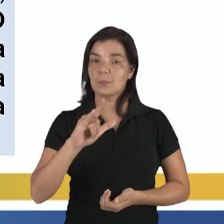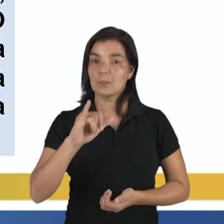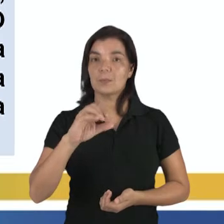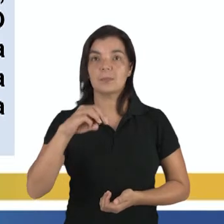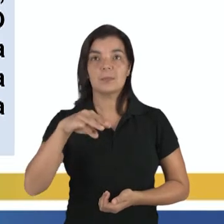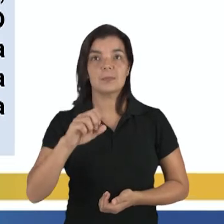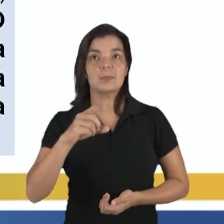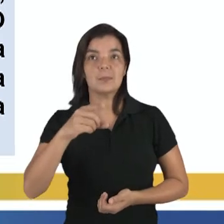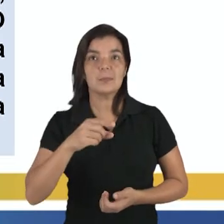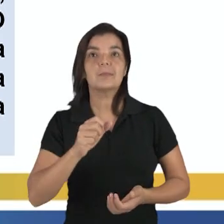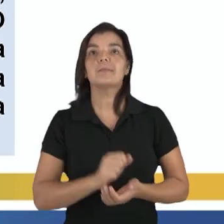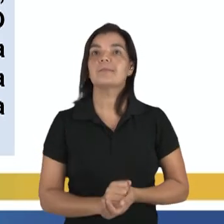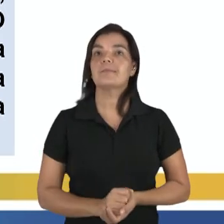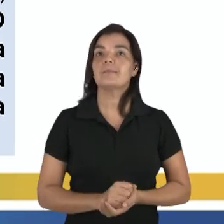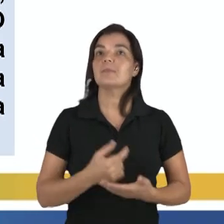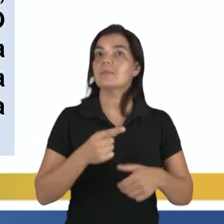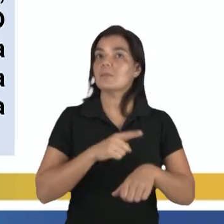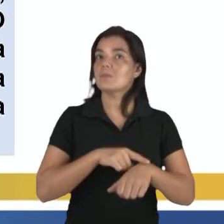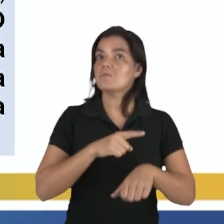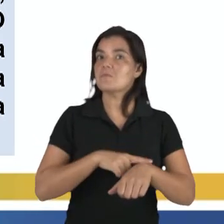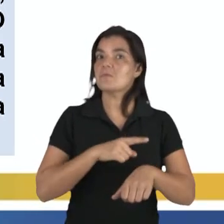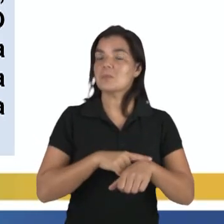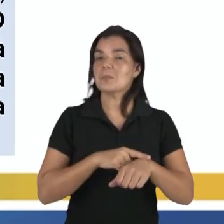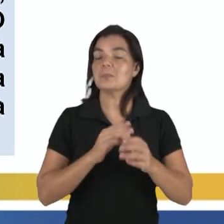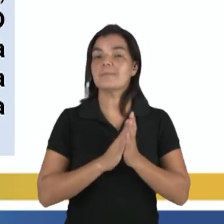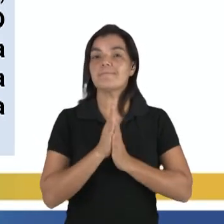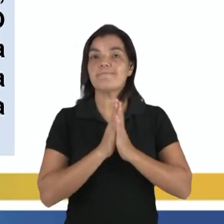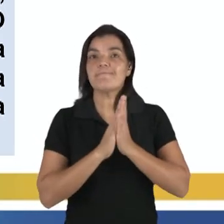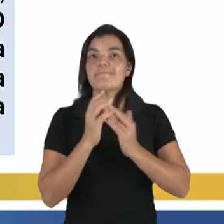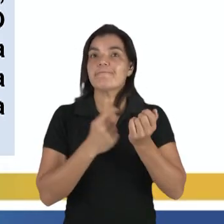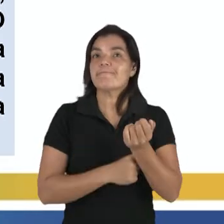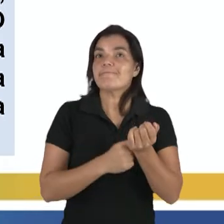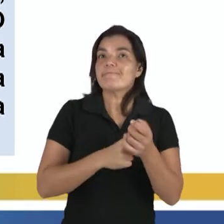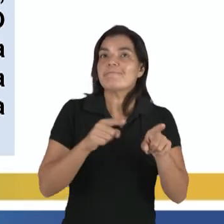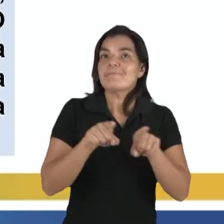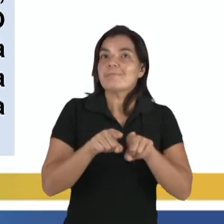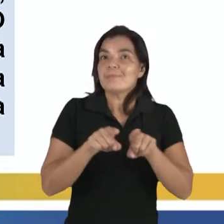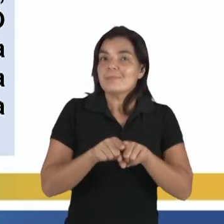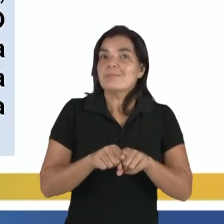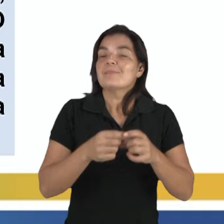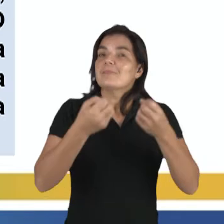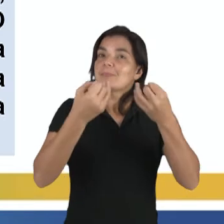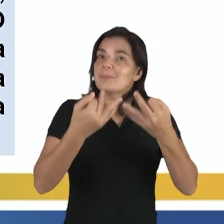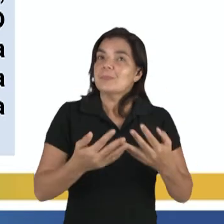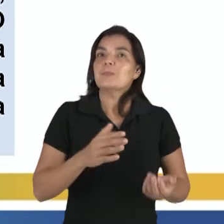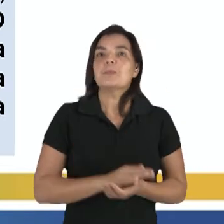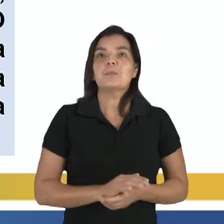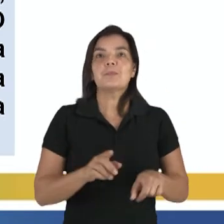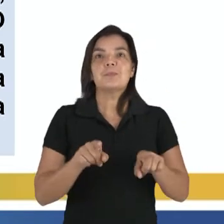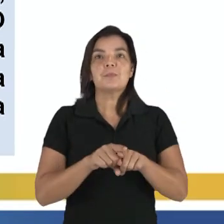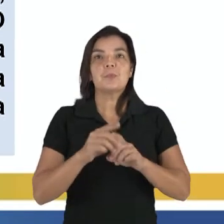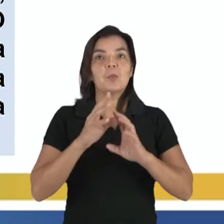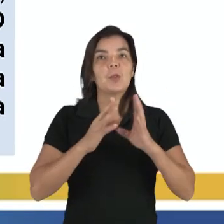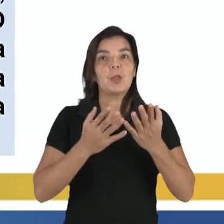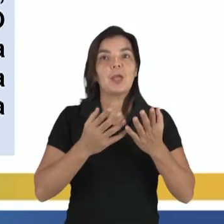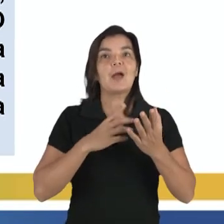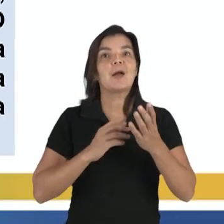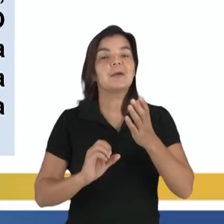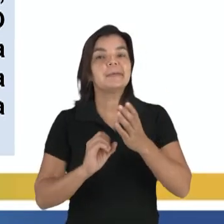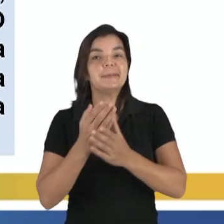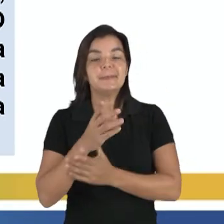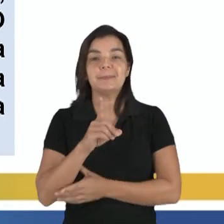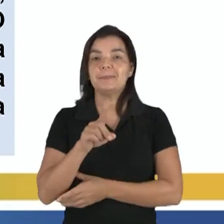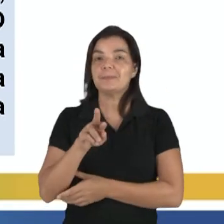O clímax na narrativa é o momento de maior tensão dramática de um enredo, o momento em que